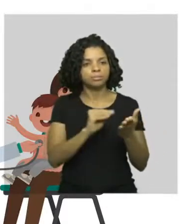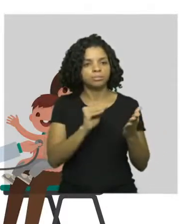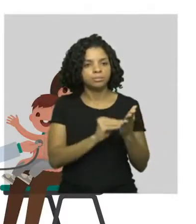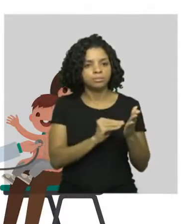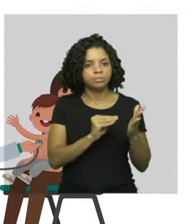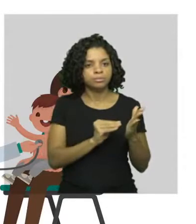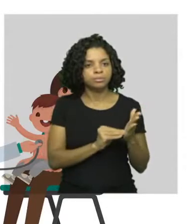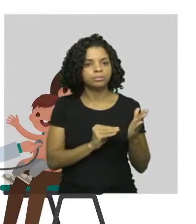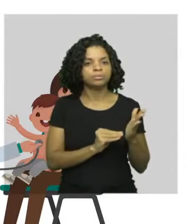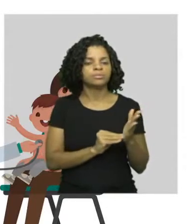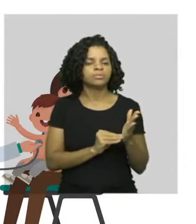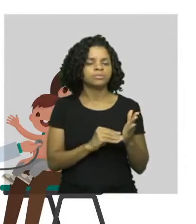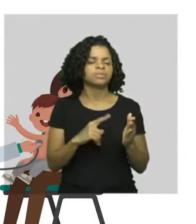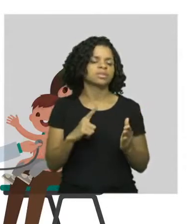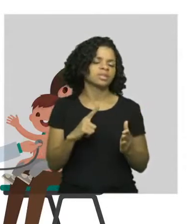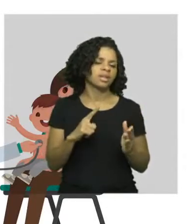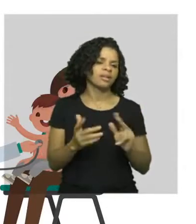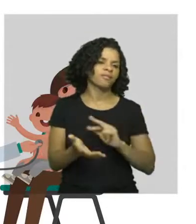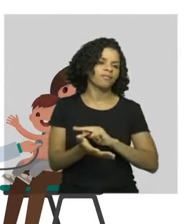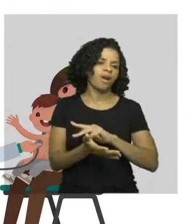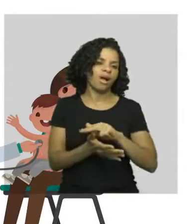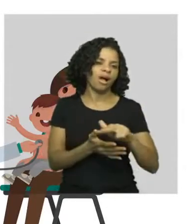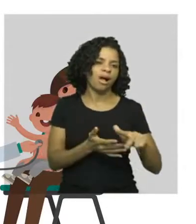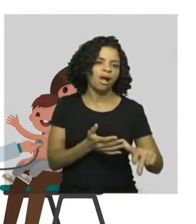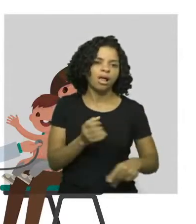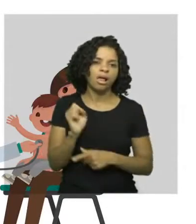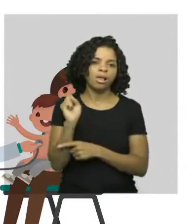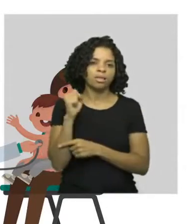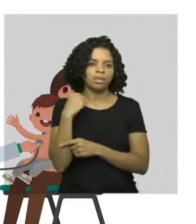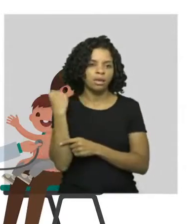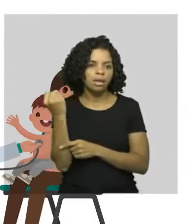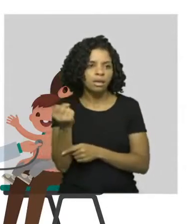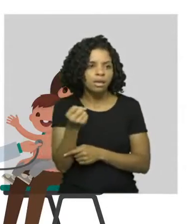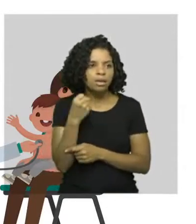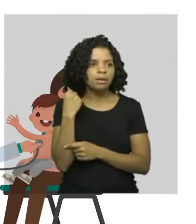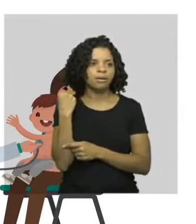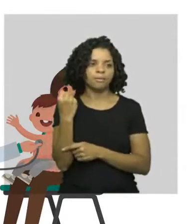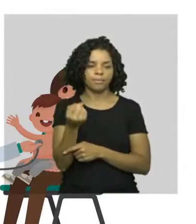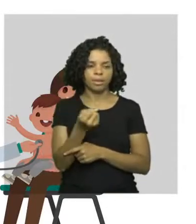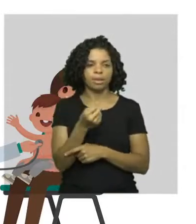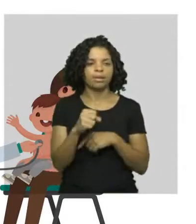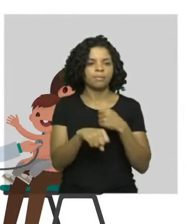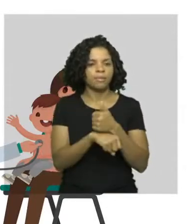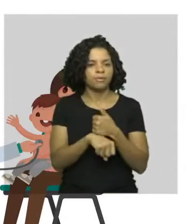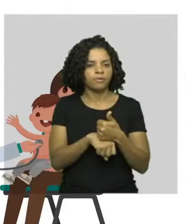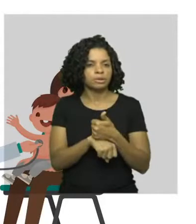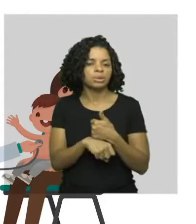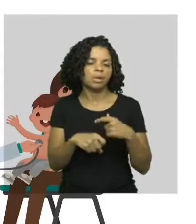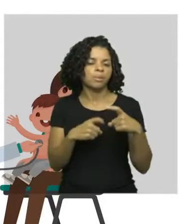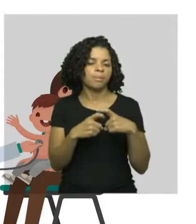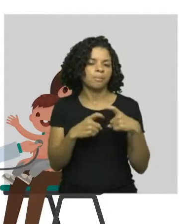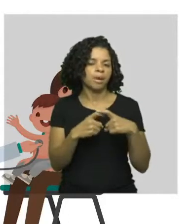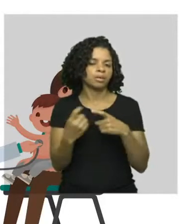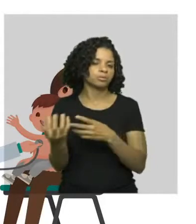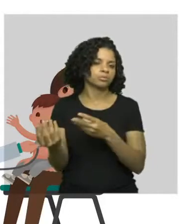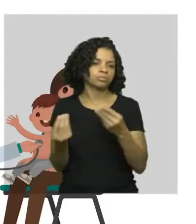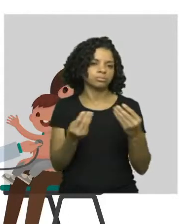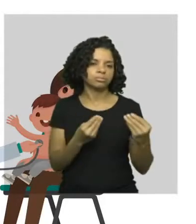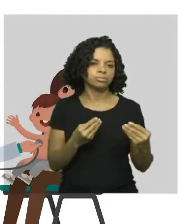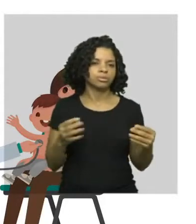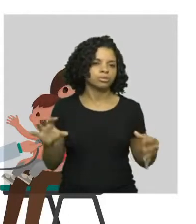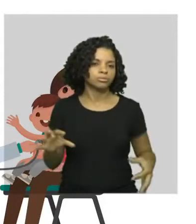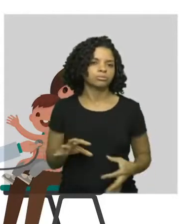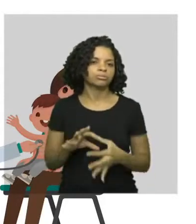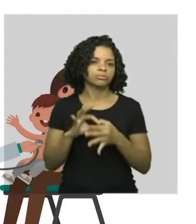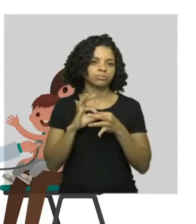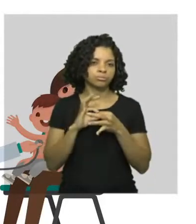diversas terapias, inclui-se uma equipe multiprofissional e diversas especialidades médicas. Podem estar incluídos,